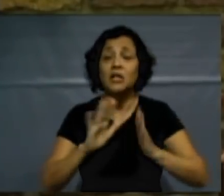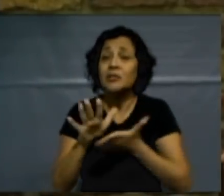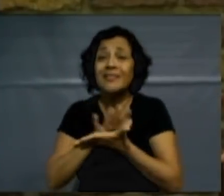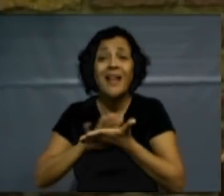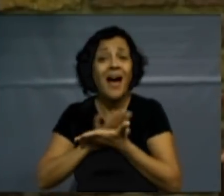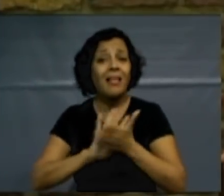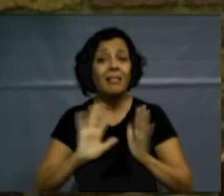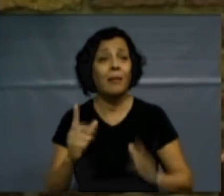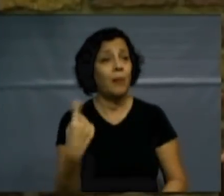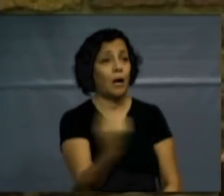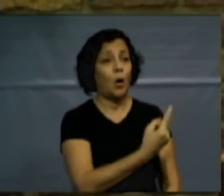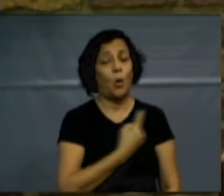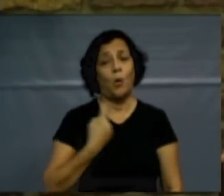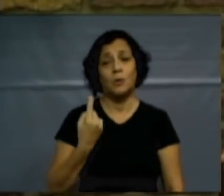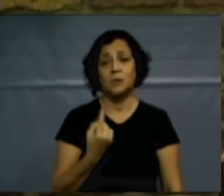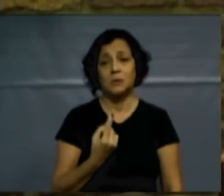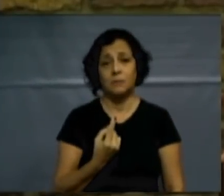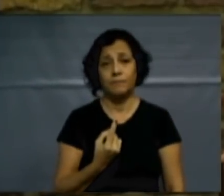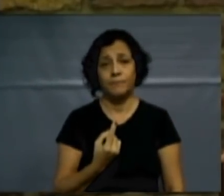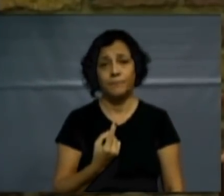Mais nada.